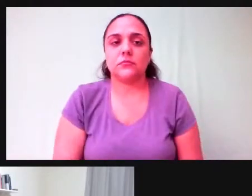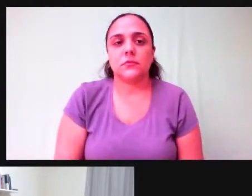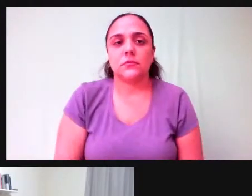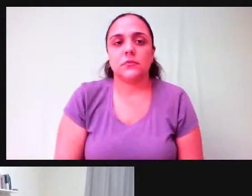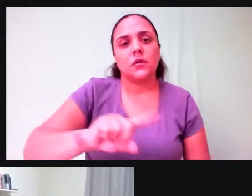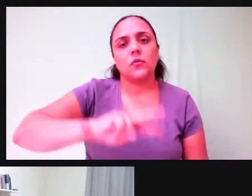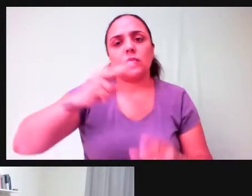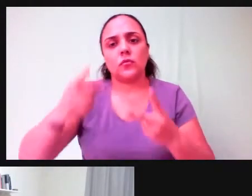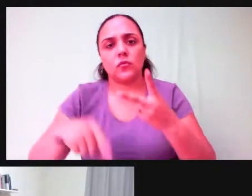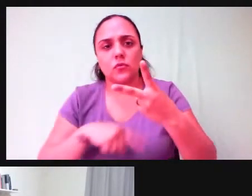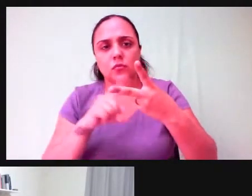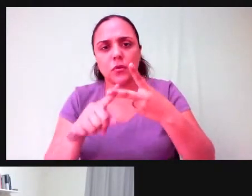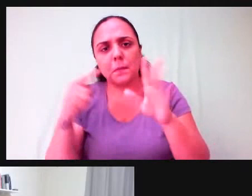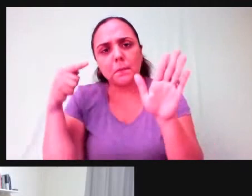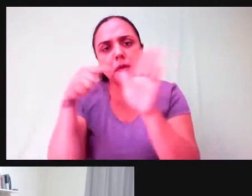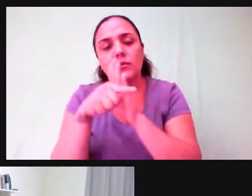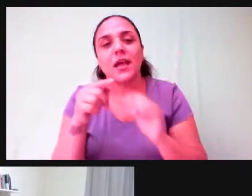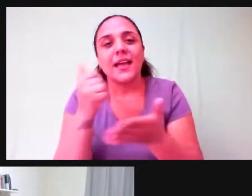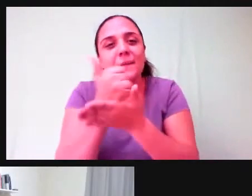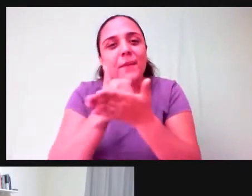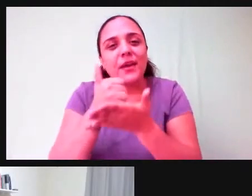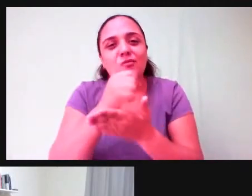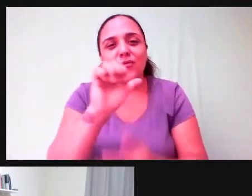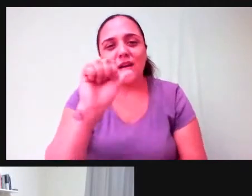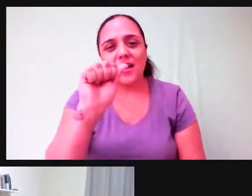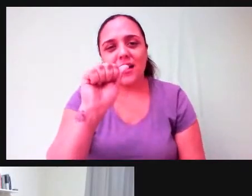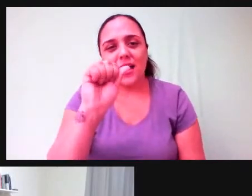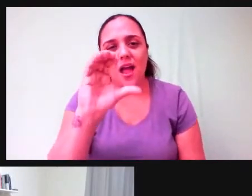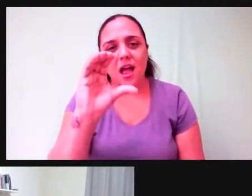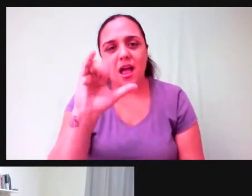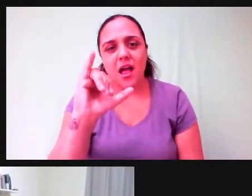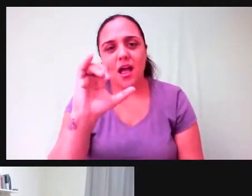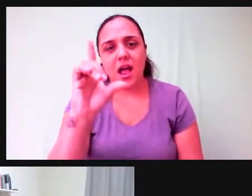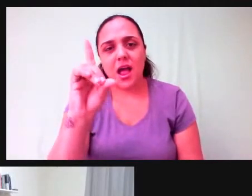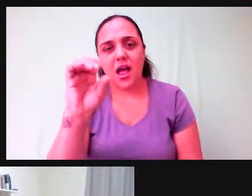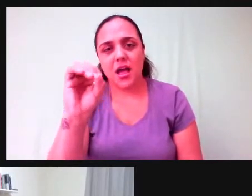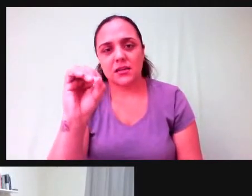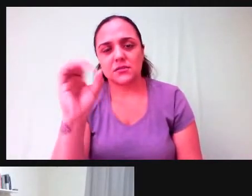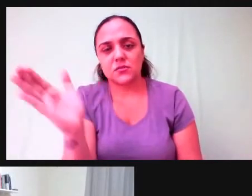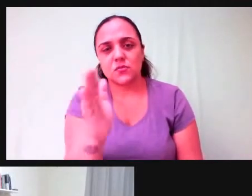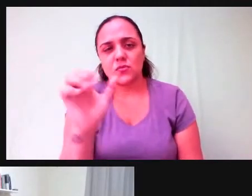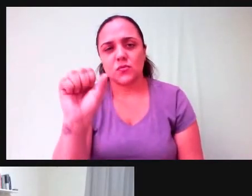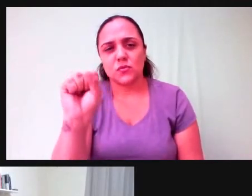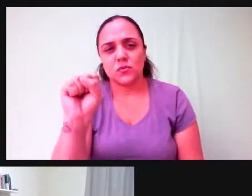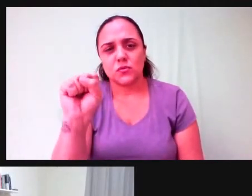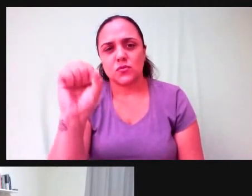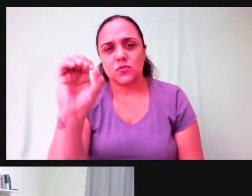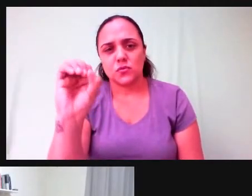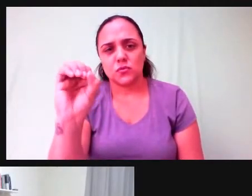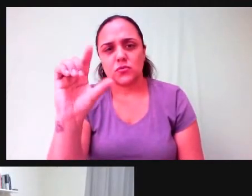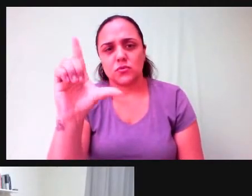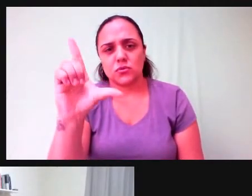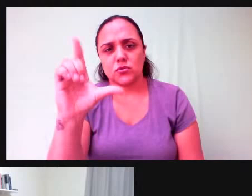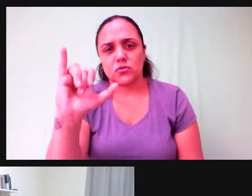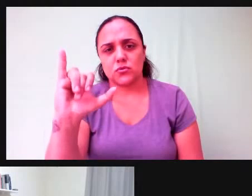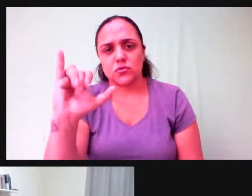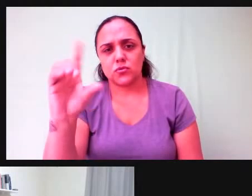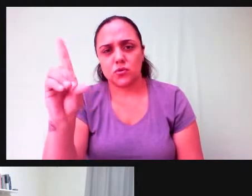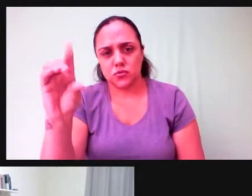relação ao ácido fólico, nós temos dois tipos de estudos